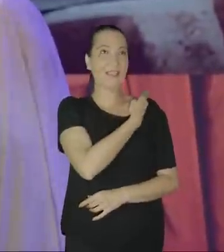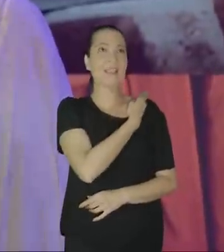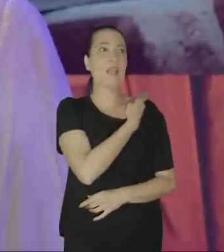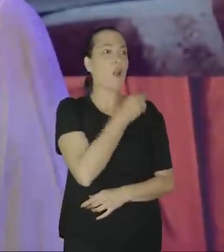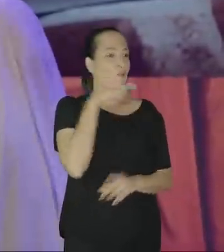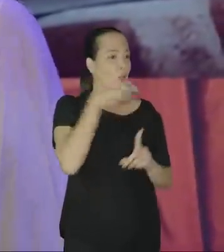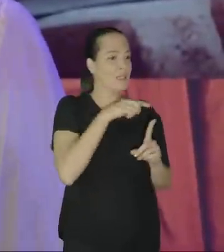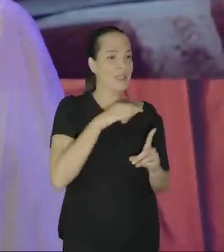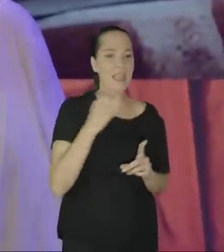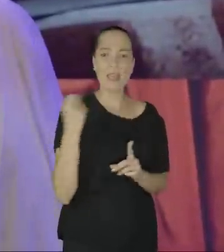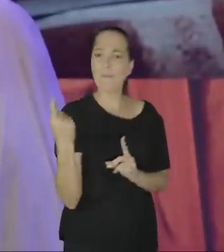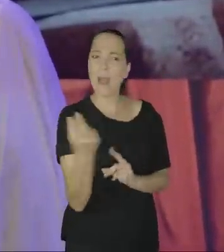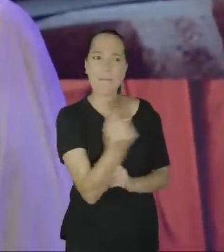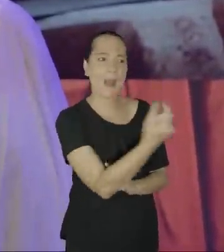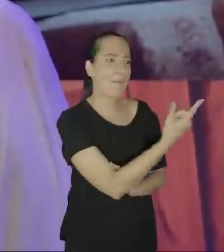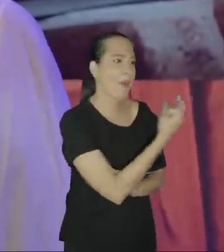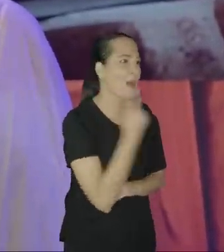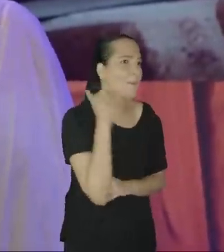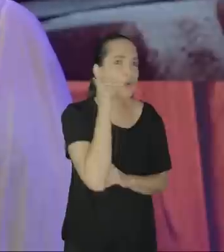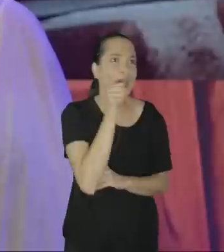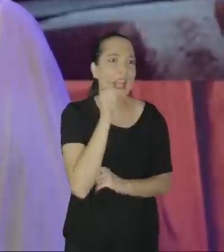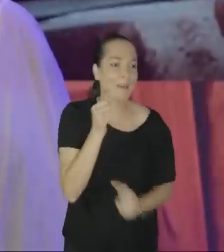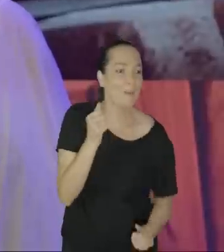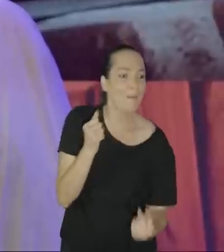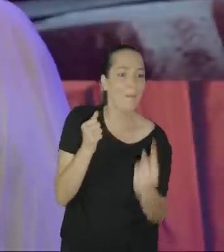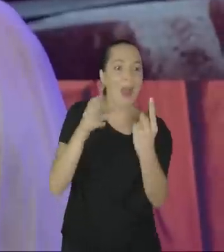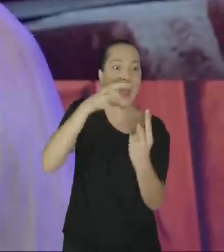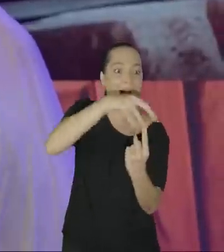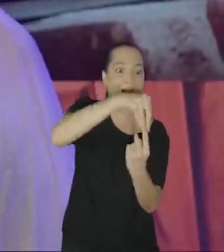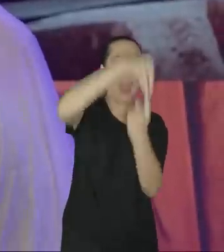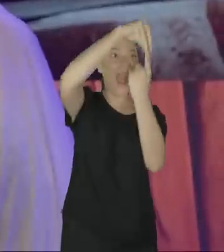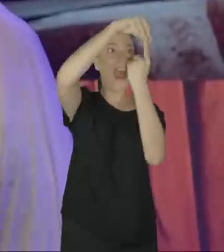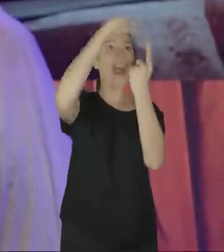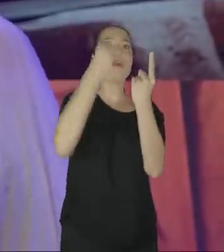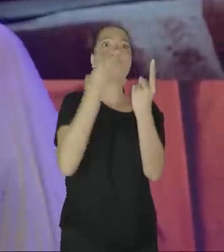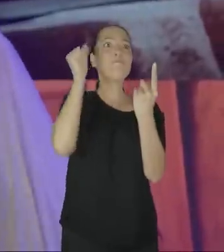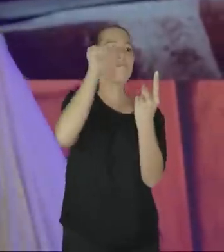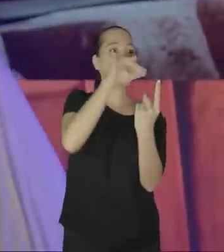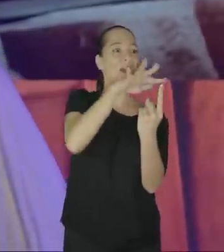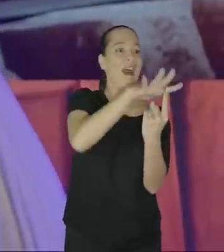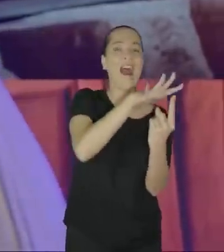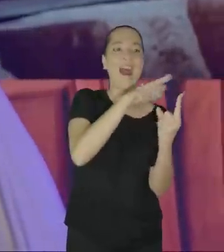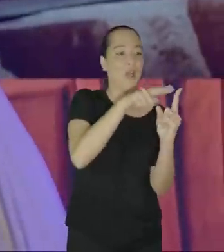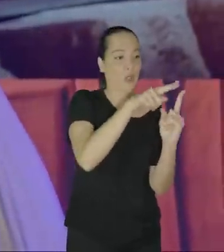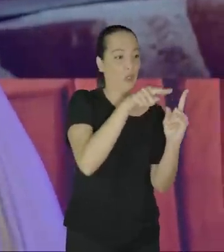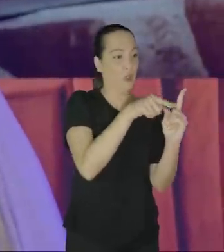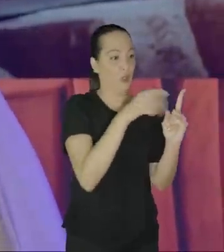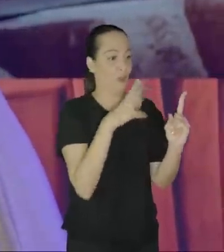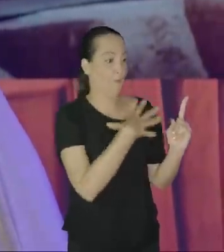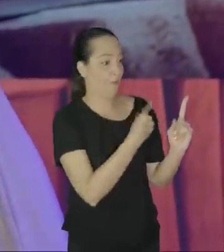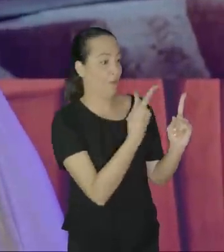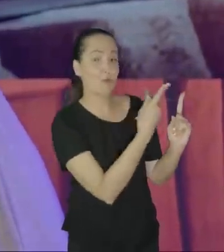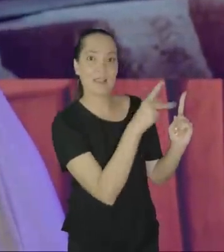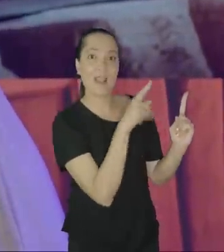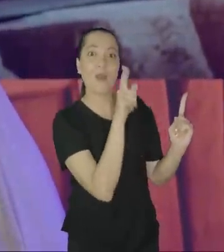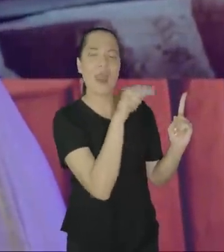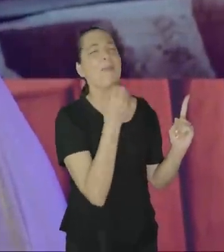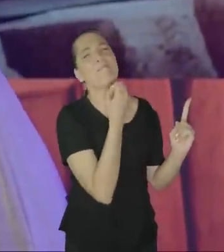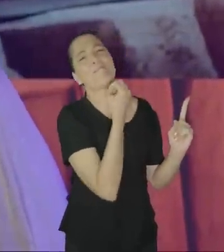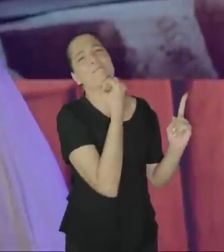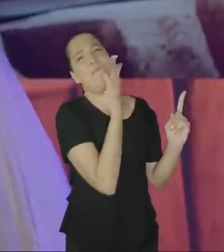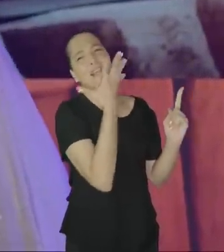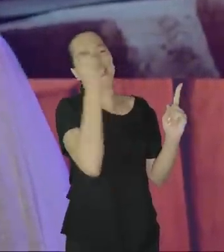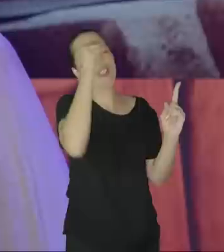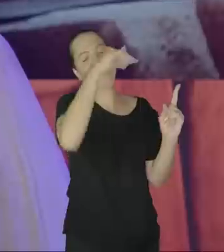bendita és tu entre as mulheres, e bendito é o filho que estás a gerar.